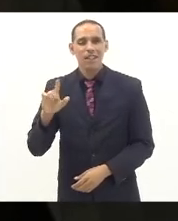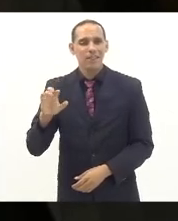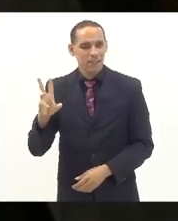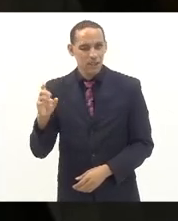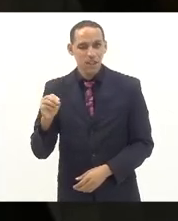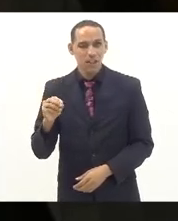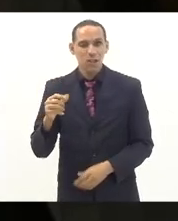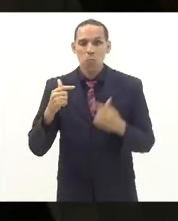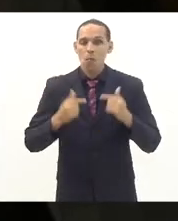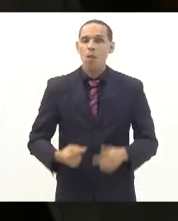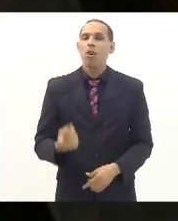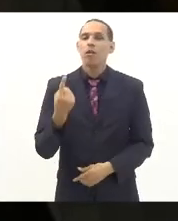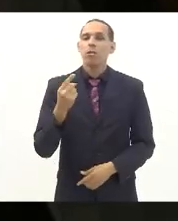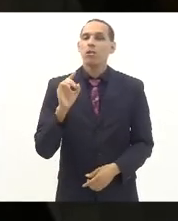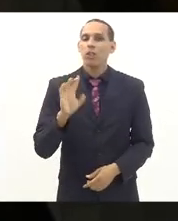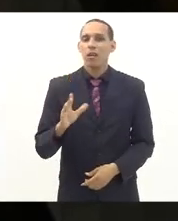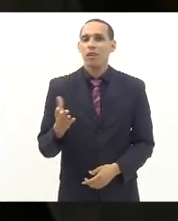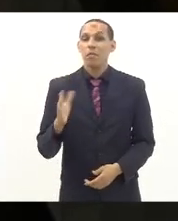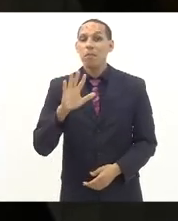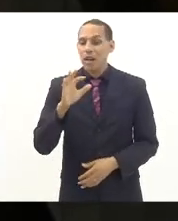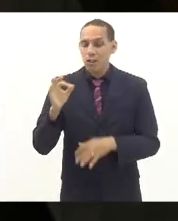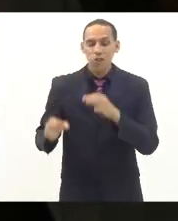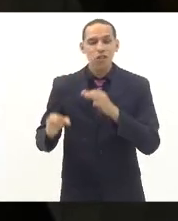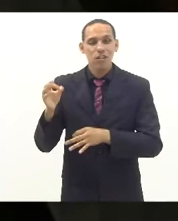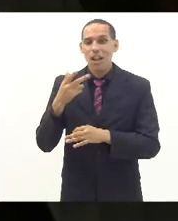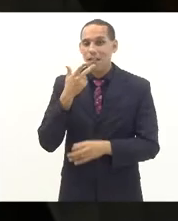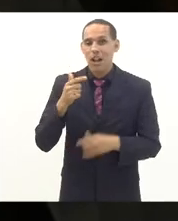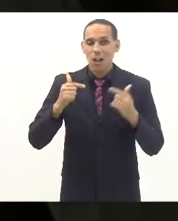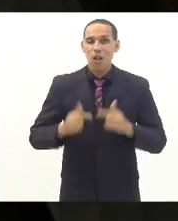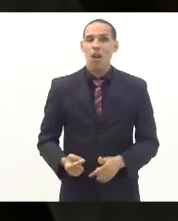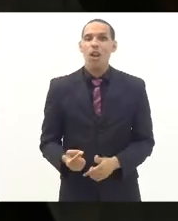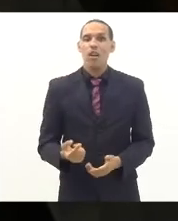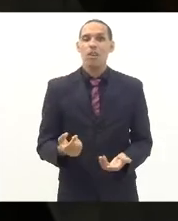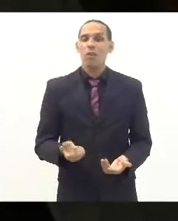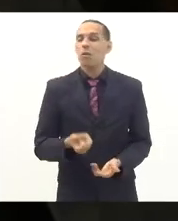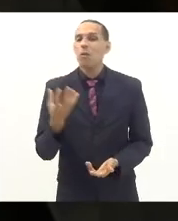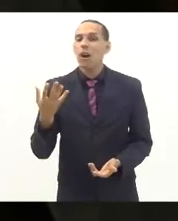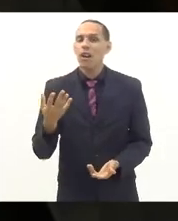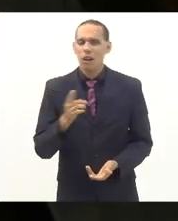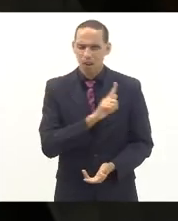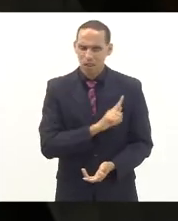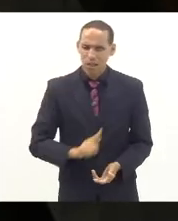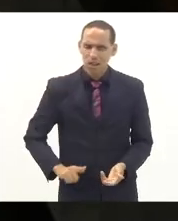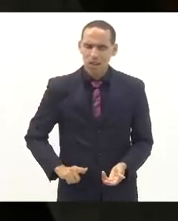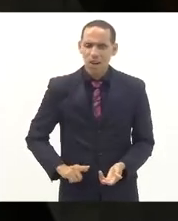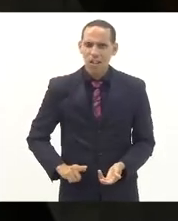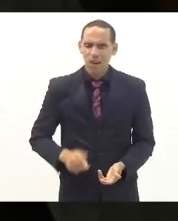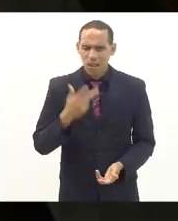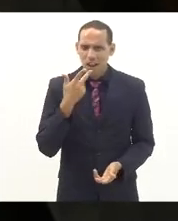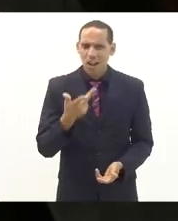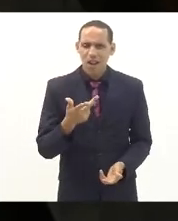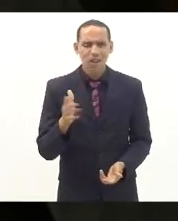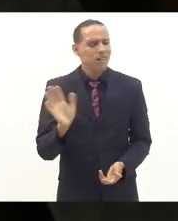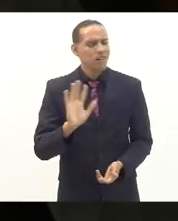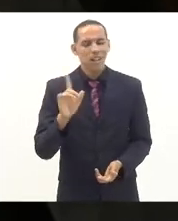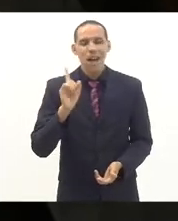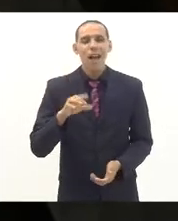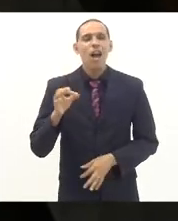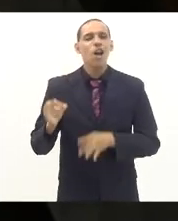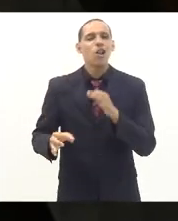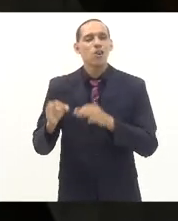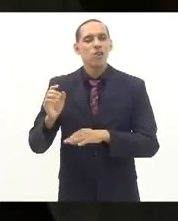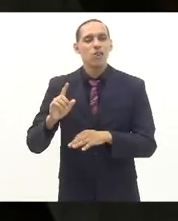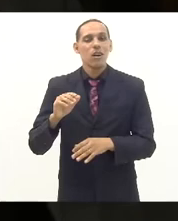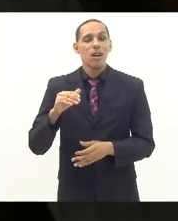primeiro a justiça preciso dizer quem disse que era inocente que não era não é o governador da Justiça quando jogo com terminar o